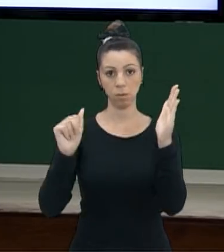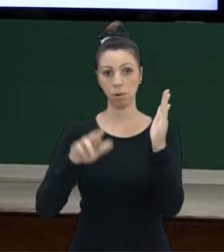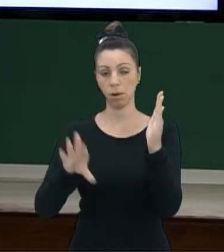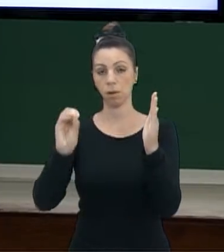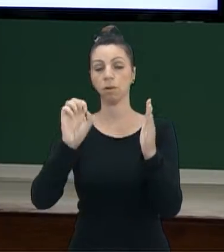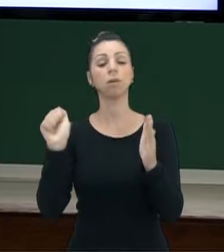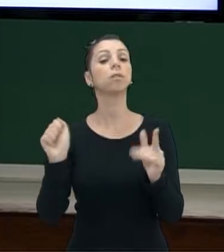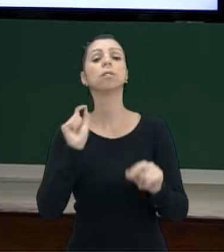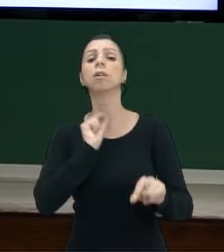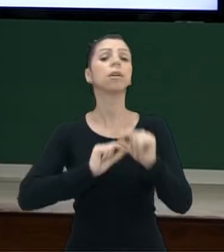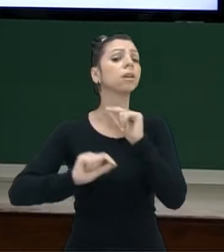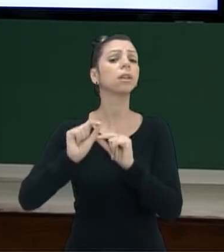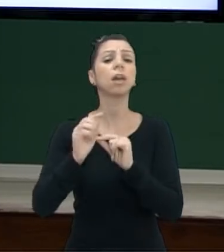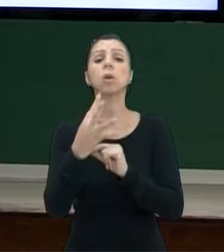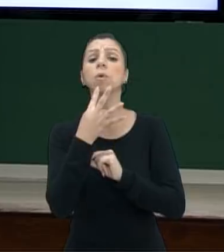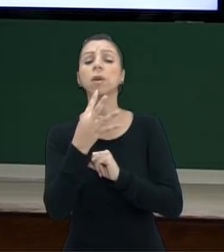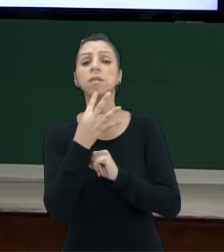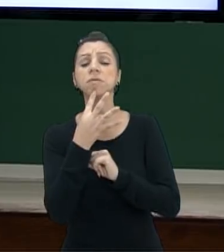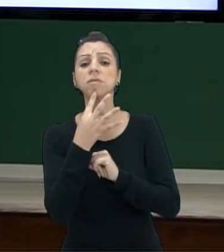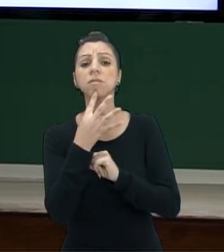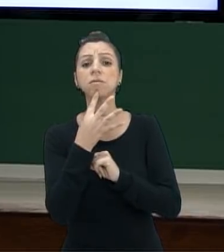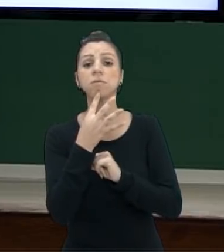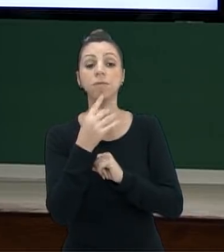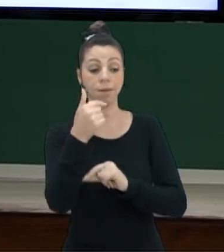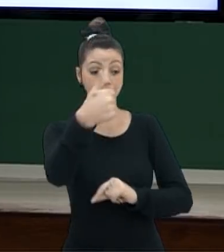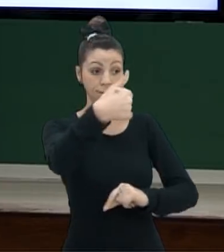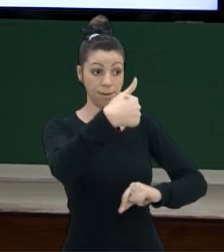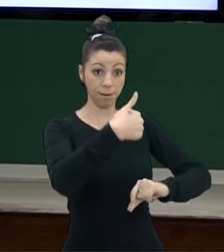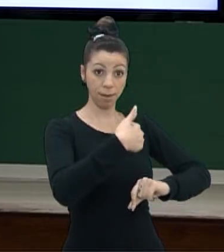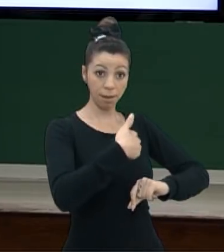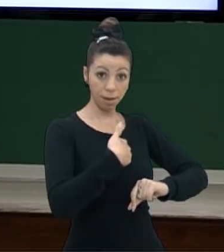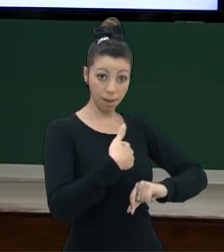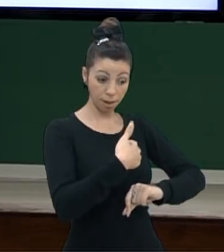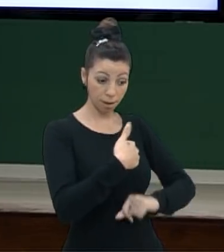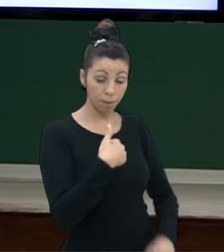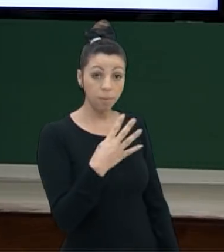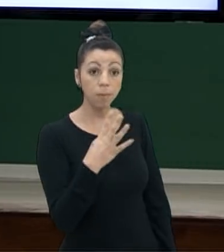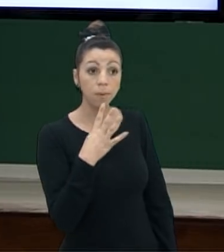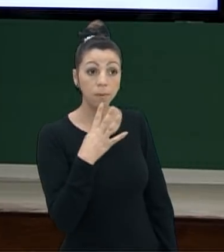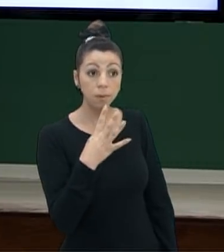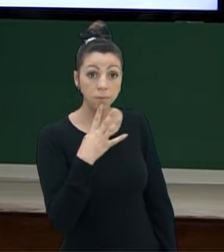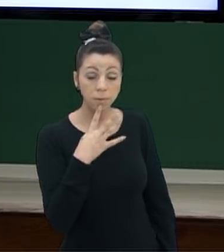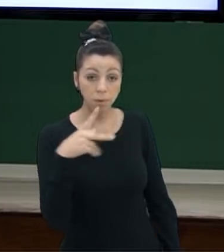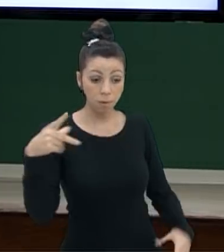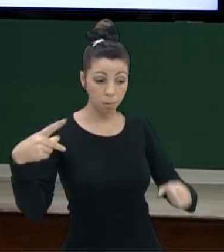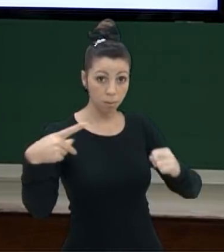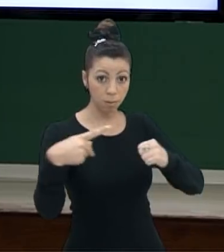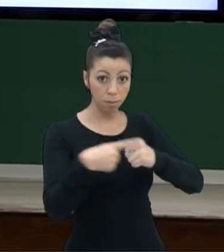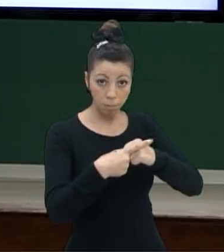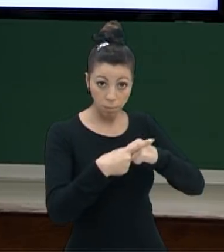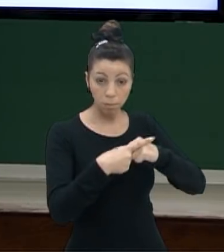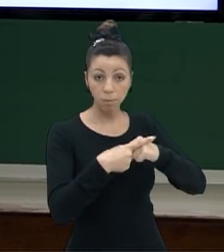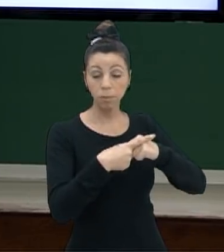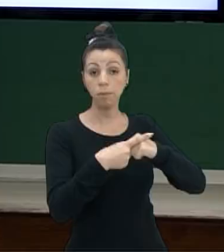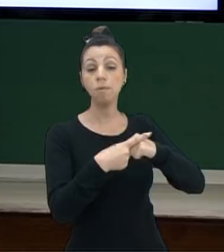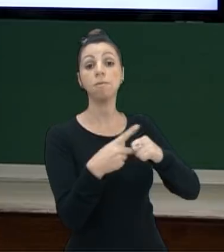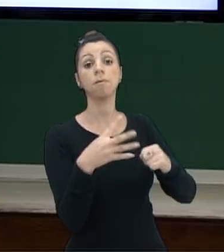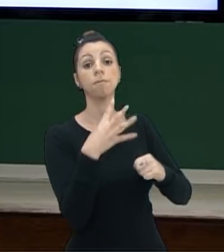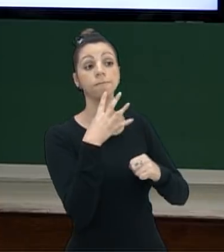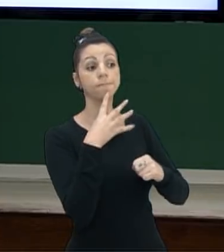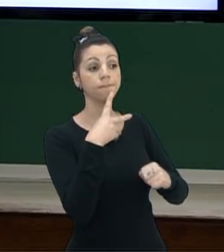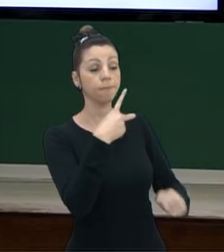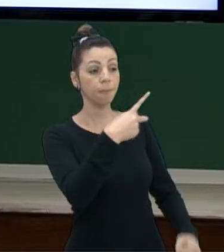conhecer a autora? Eu. Eu, então, fica o pronome pessoal, caso reto, que